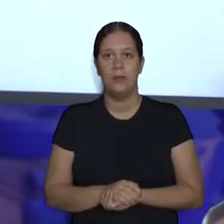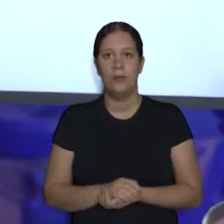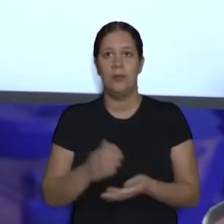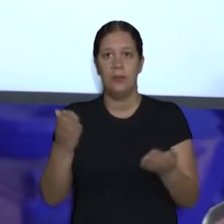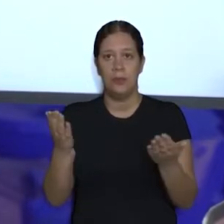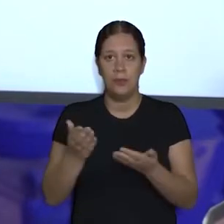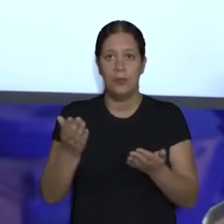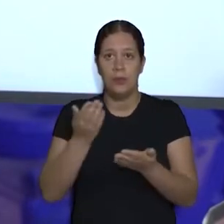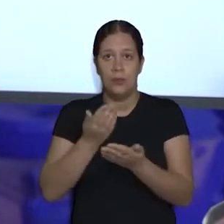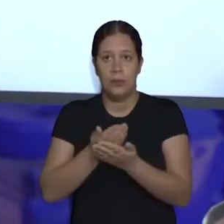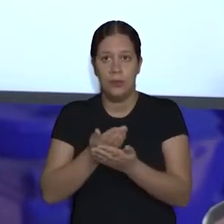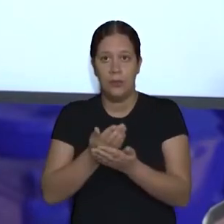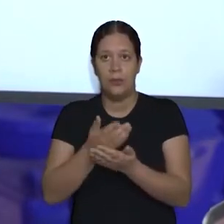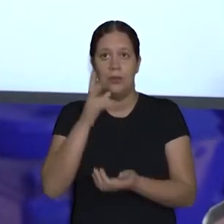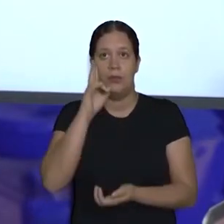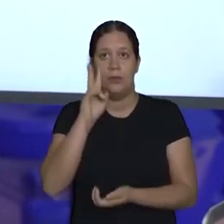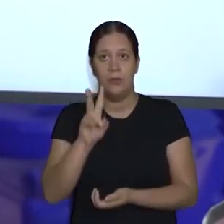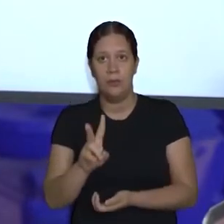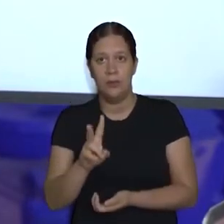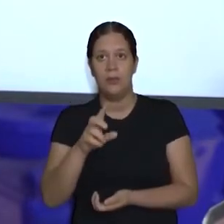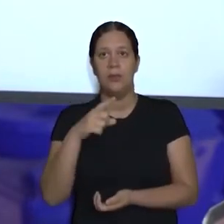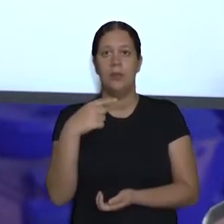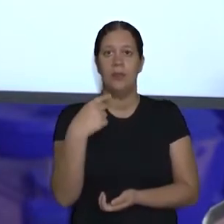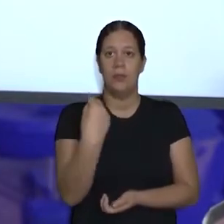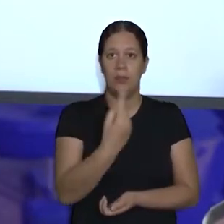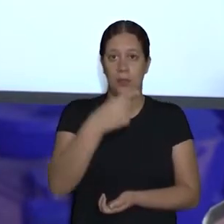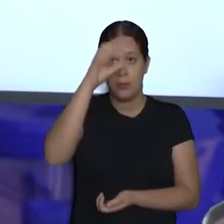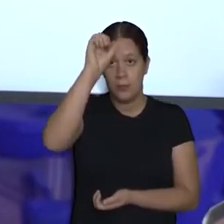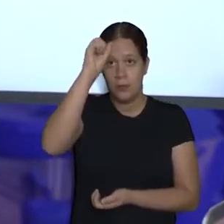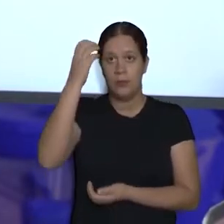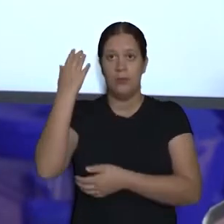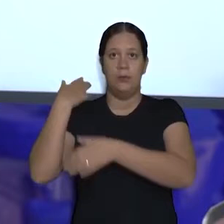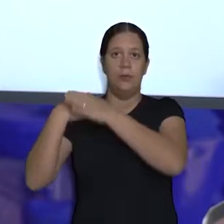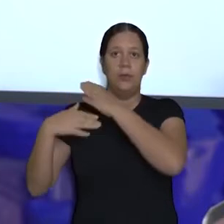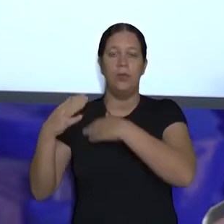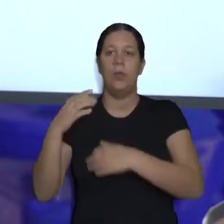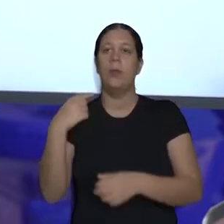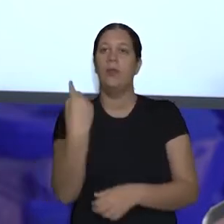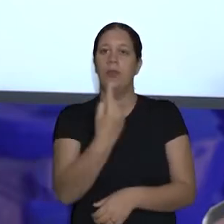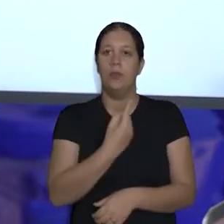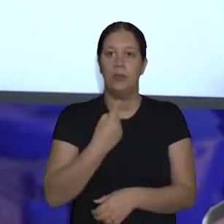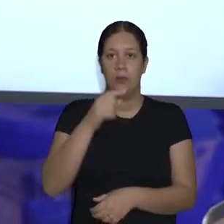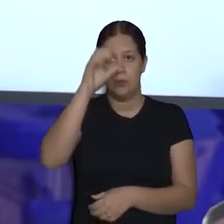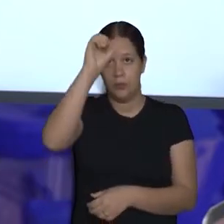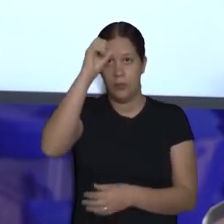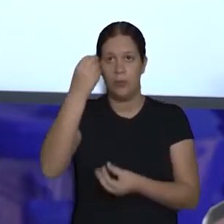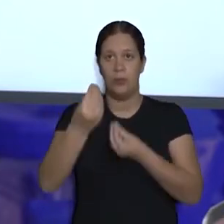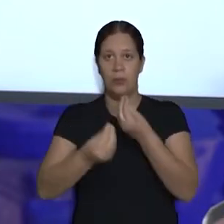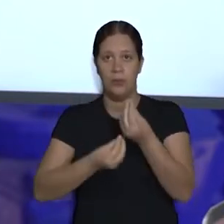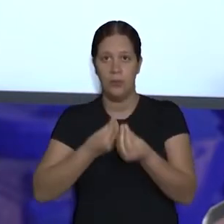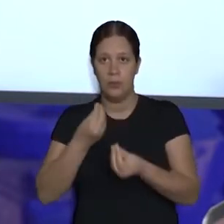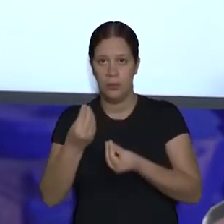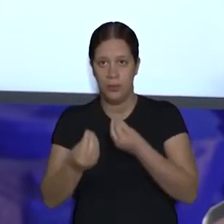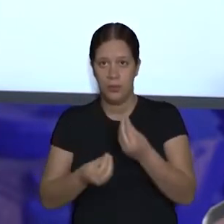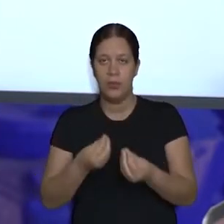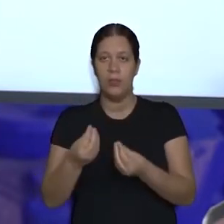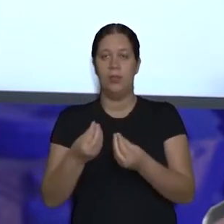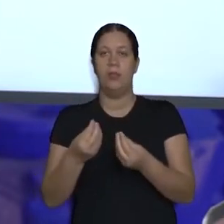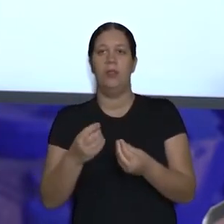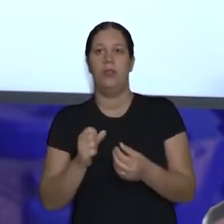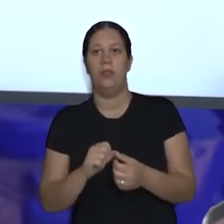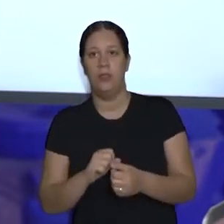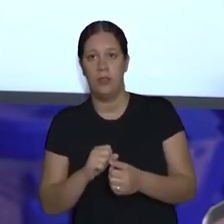aula de hoje nós vamos ver o que nós aprendemos na nossa última aula. Nós aprendemos como foi formada a